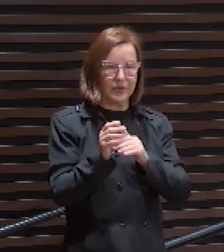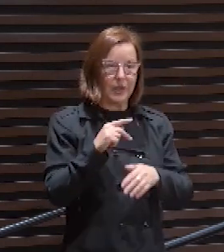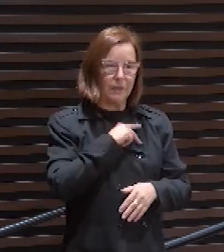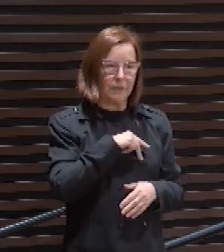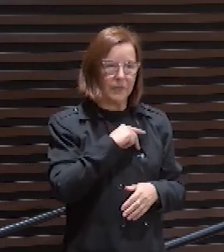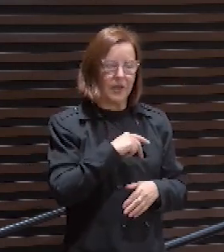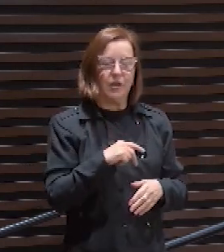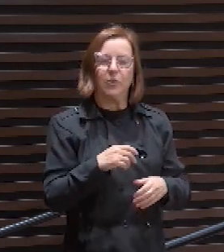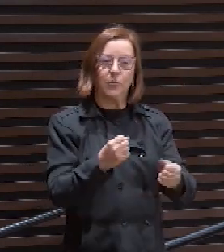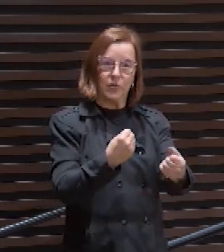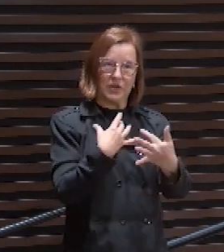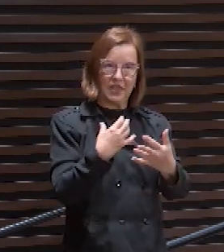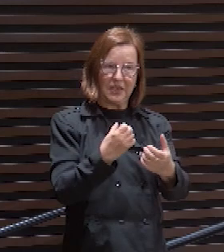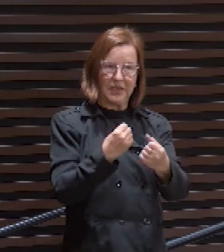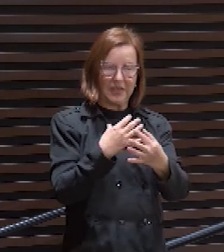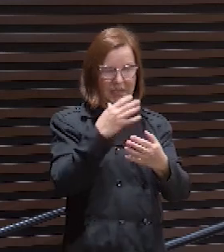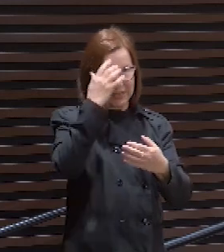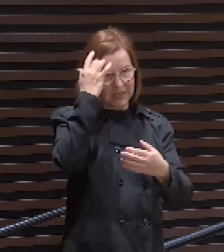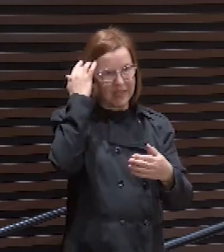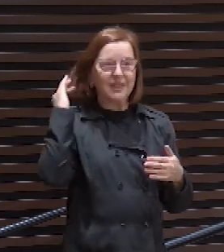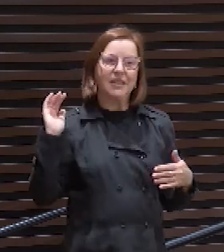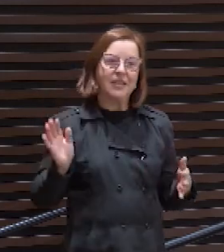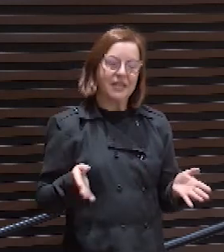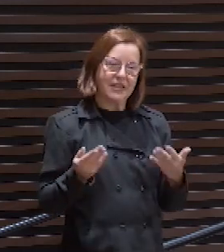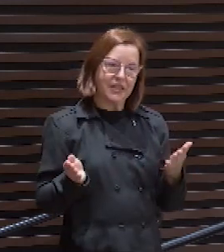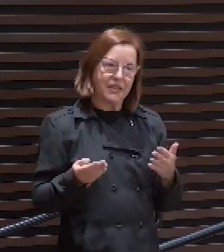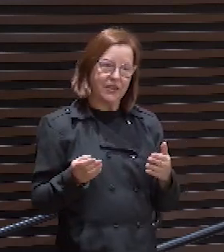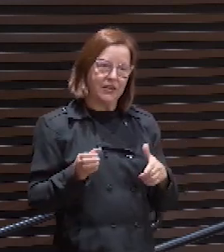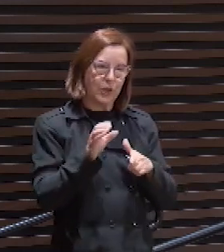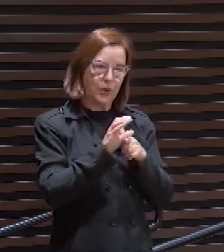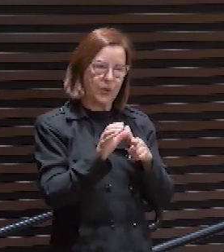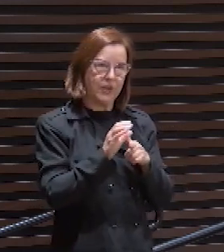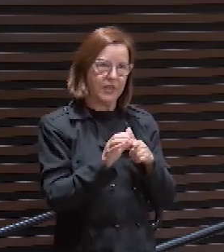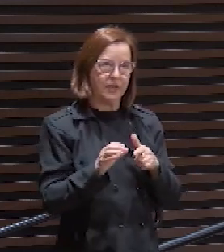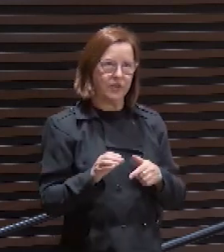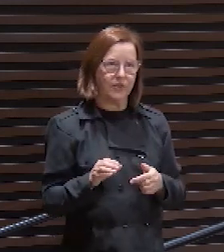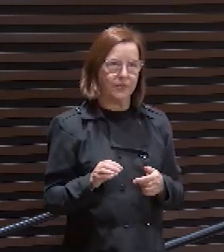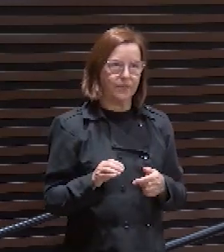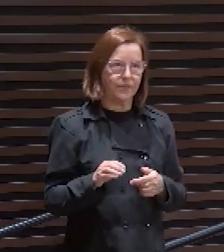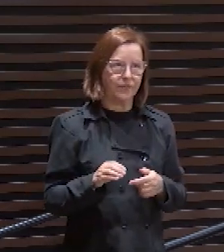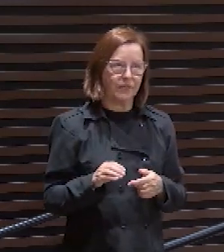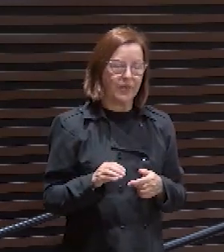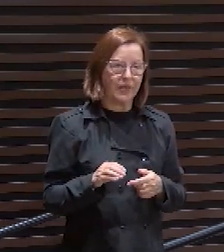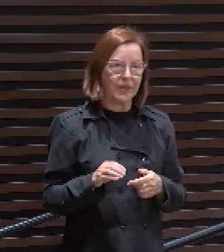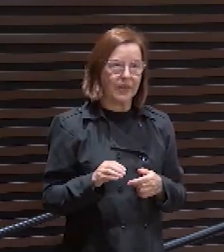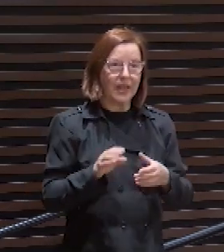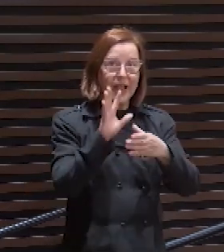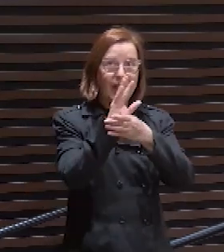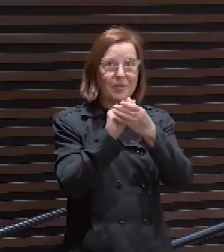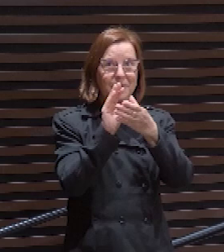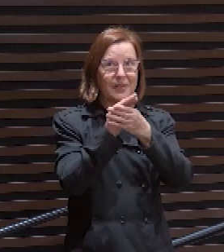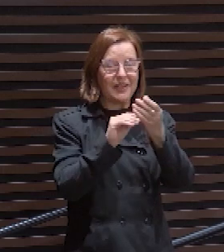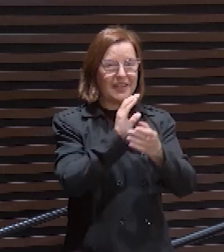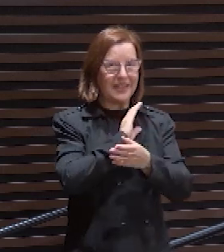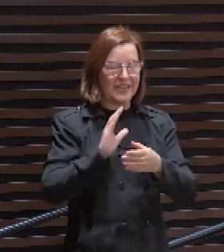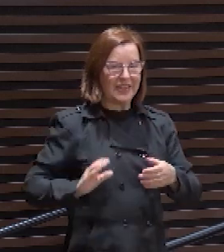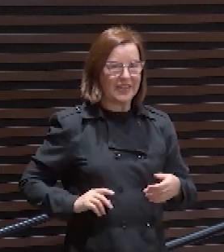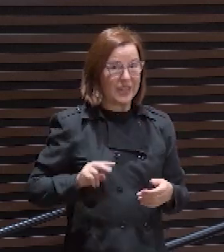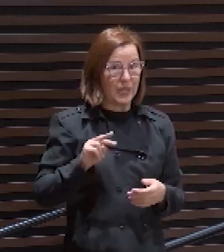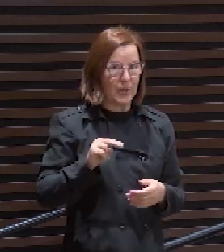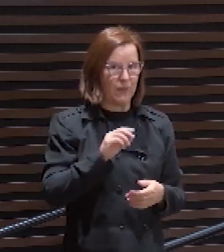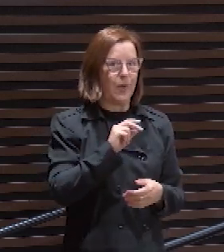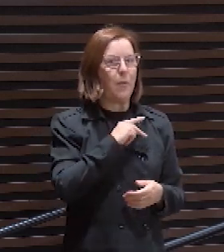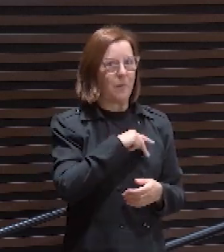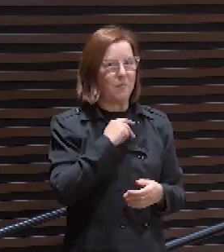ele nos ensina e nos incentiva lá em Coríntios a nós sermos imitadores de Cristo, assim como ele era de